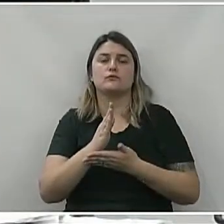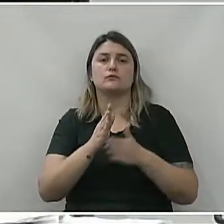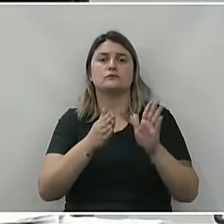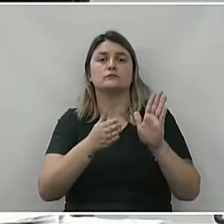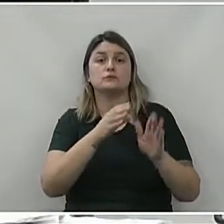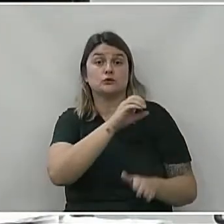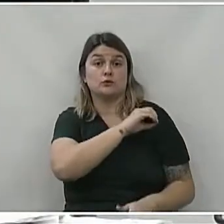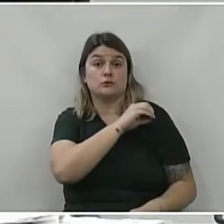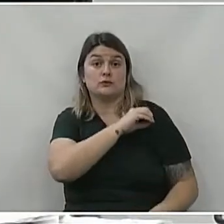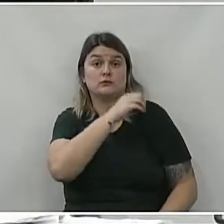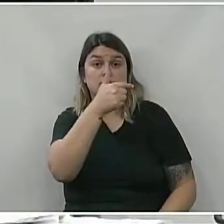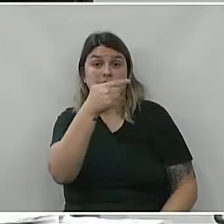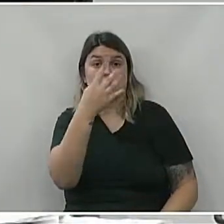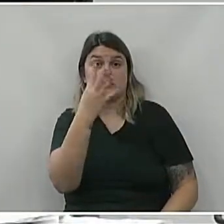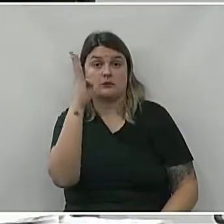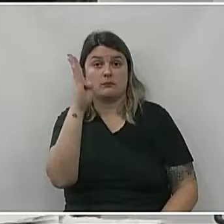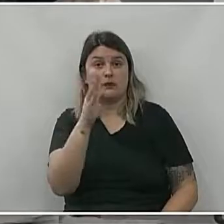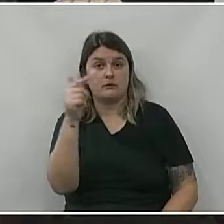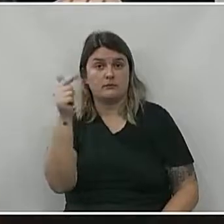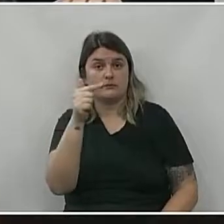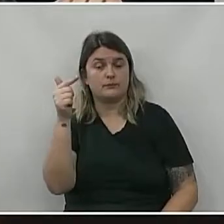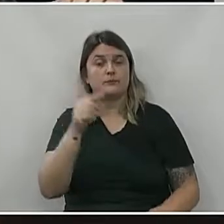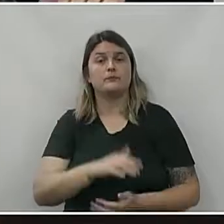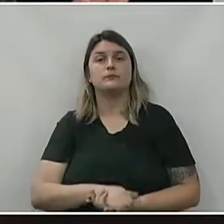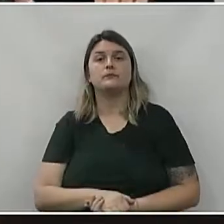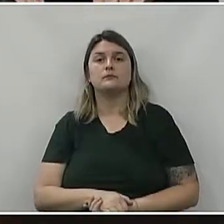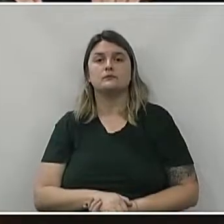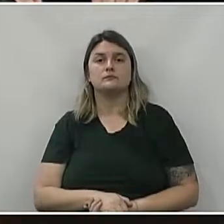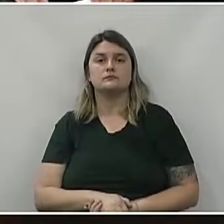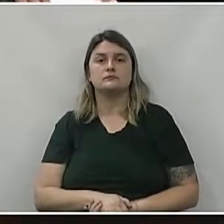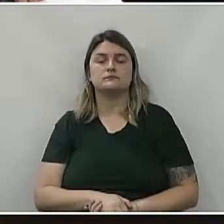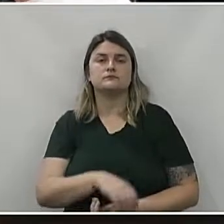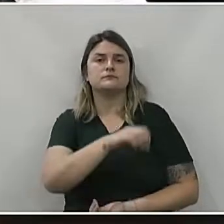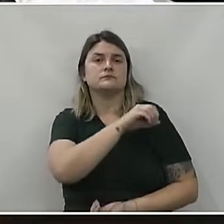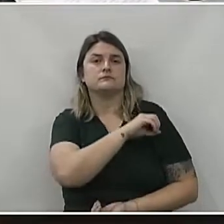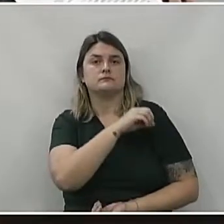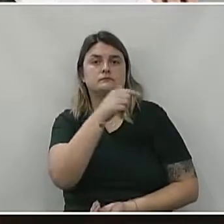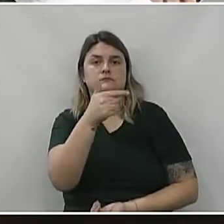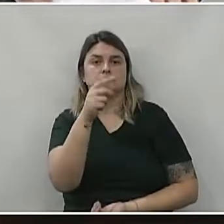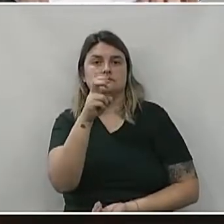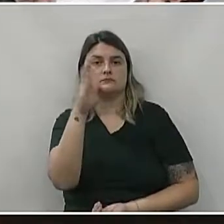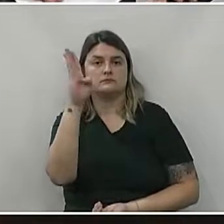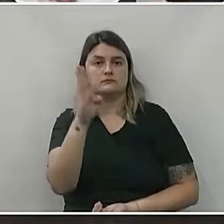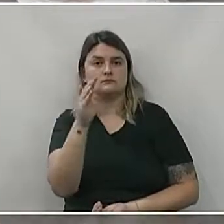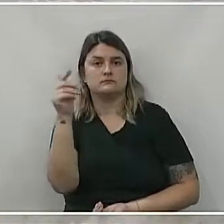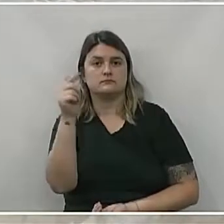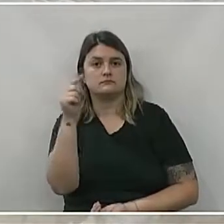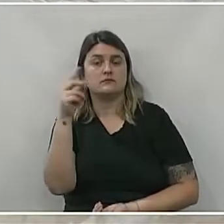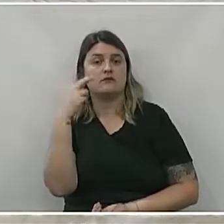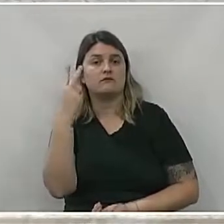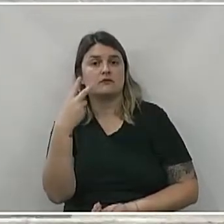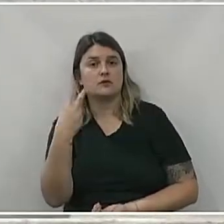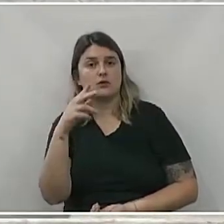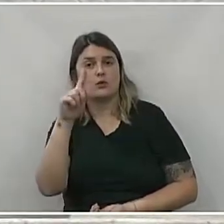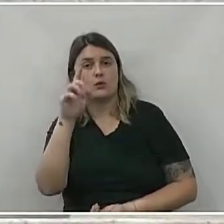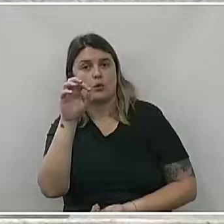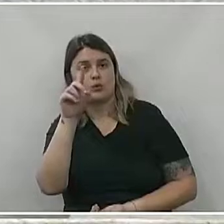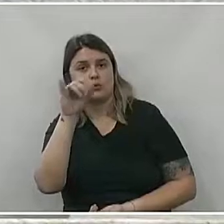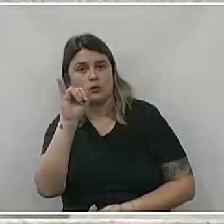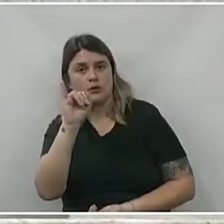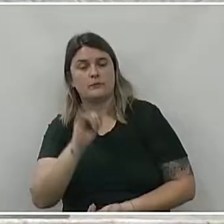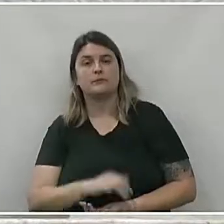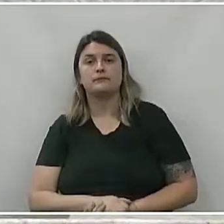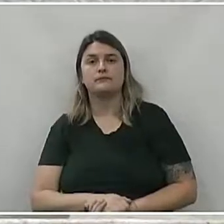de número 24 de 2022. Número 25 de 2022, do vereador Edenilson de